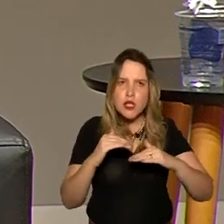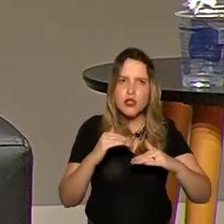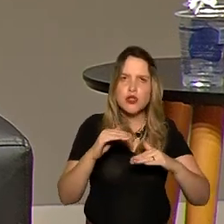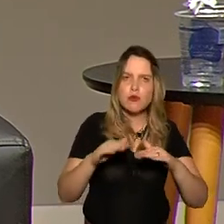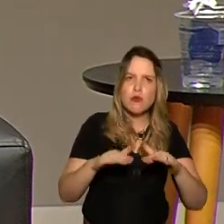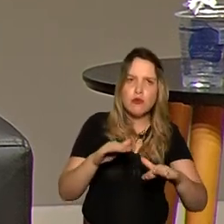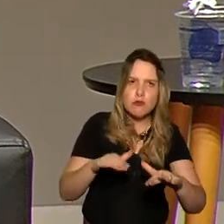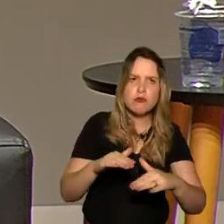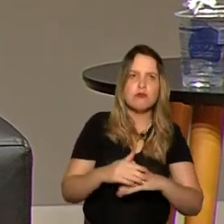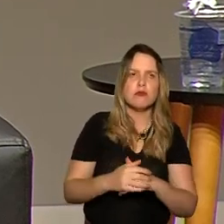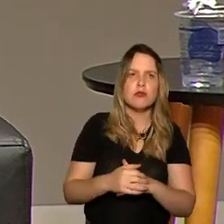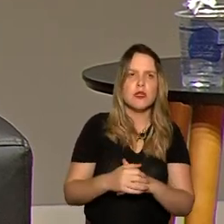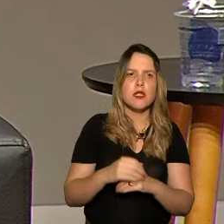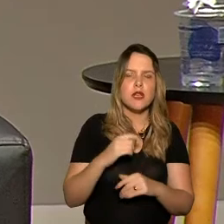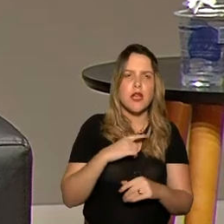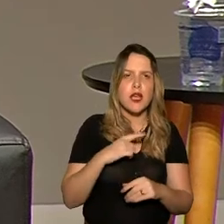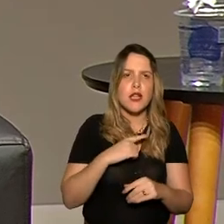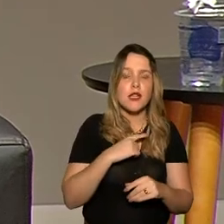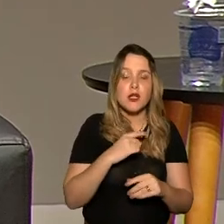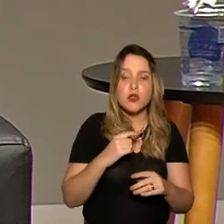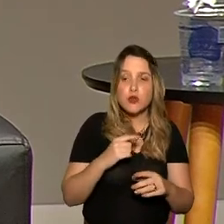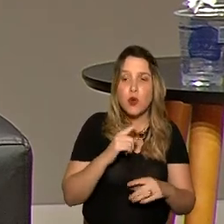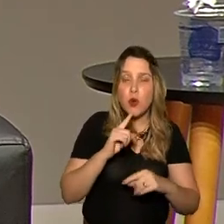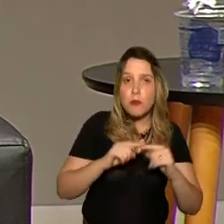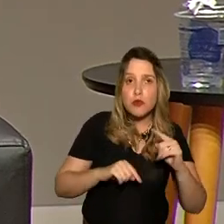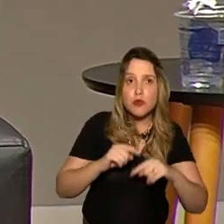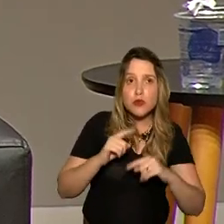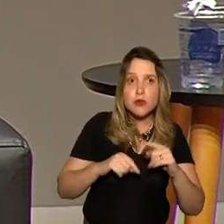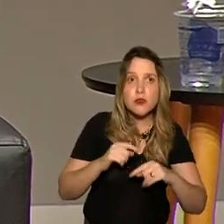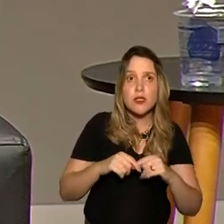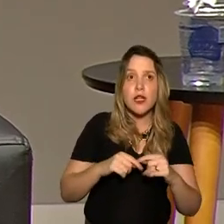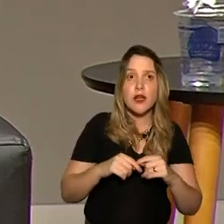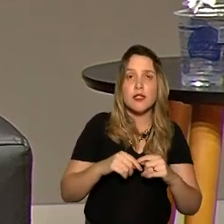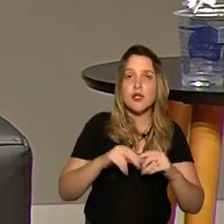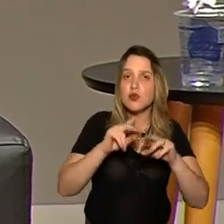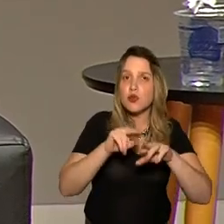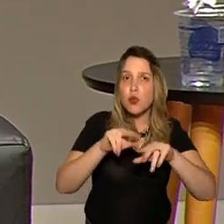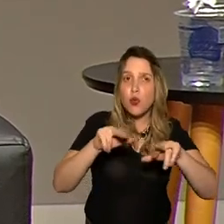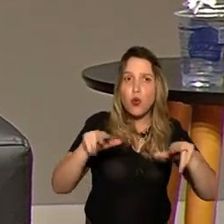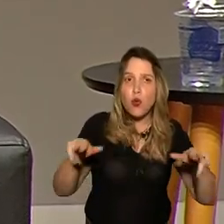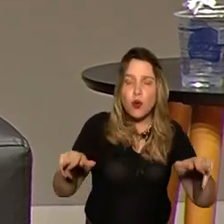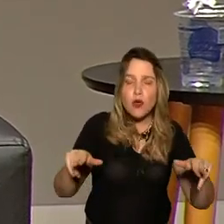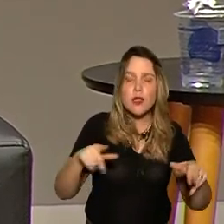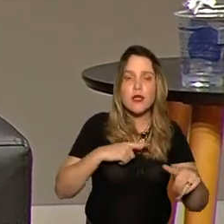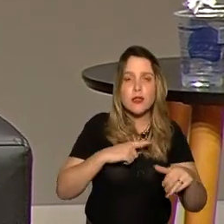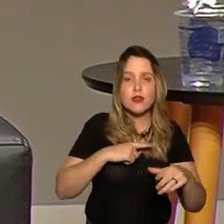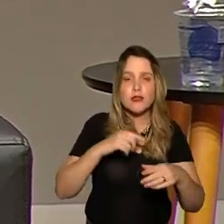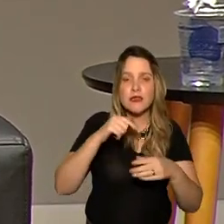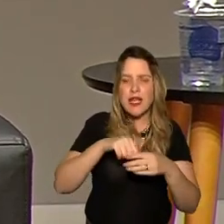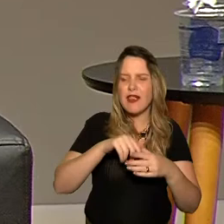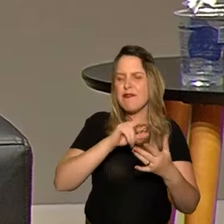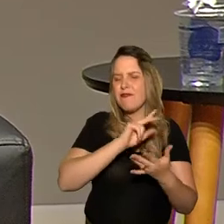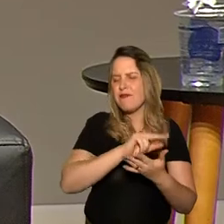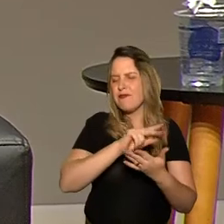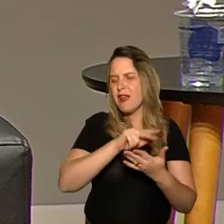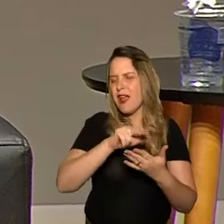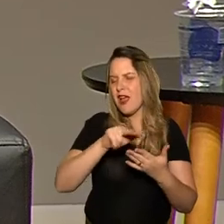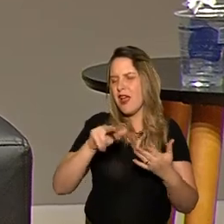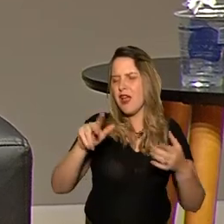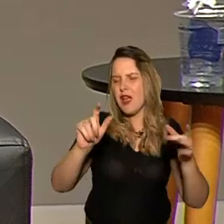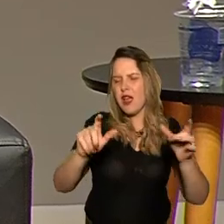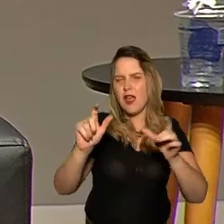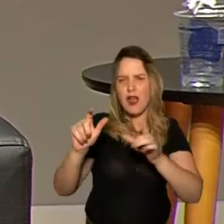a ver com as câmaras de eco as bolhas tem uma diversidade de plataformas